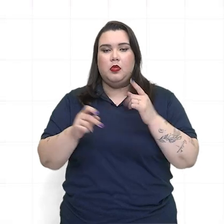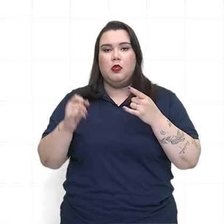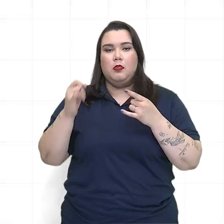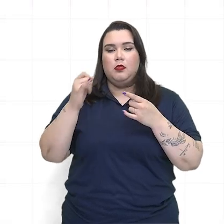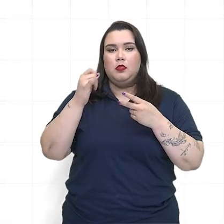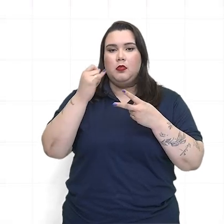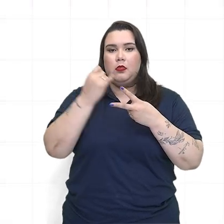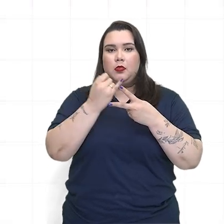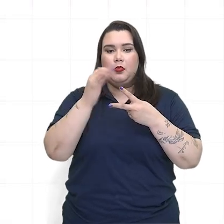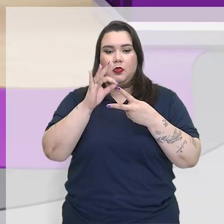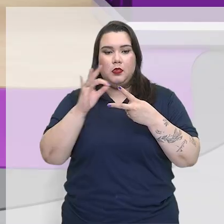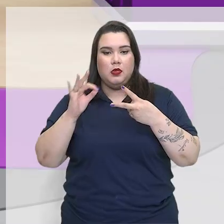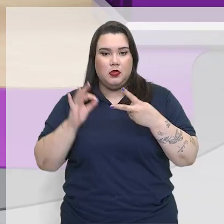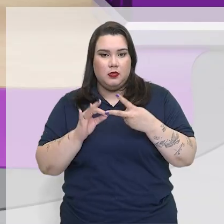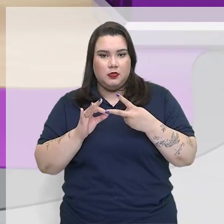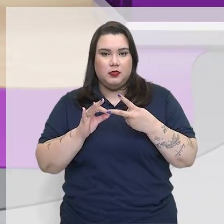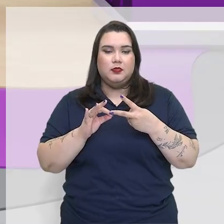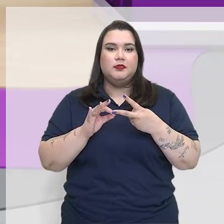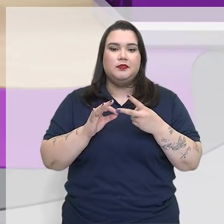pares ordenadas.